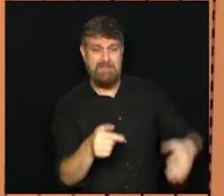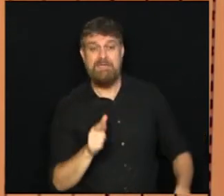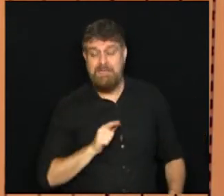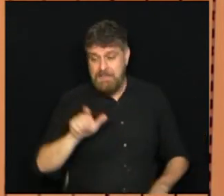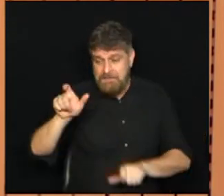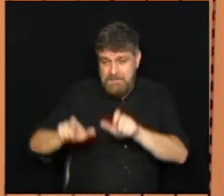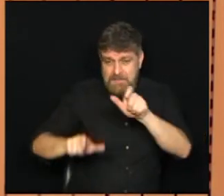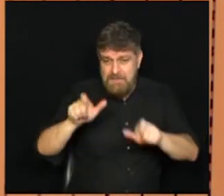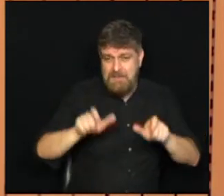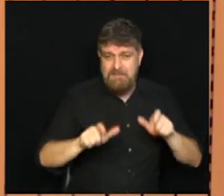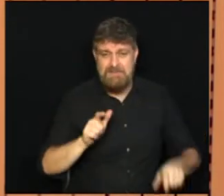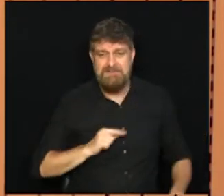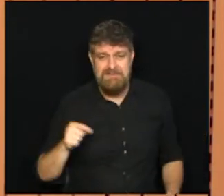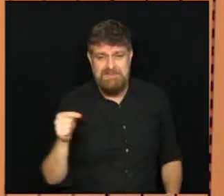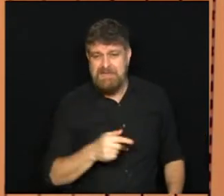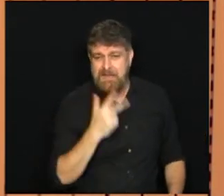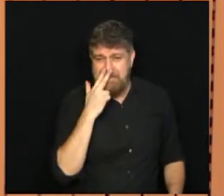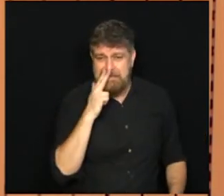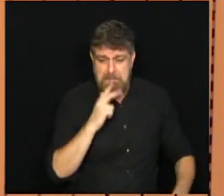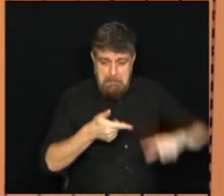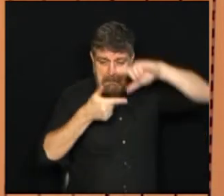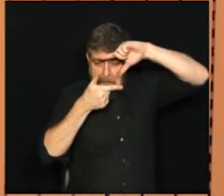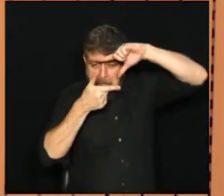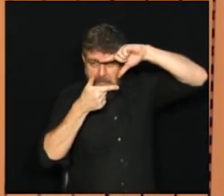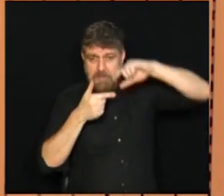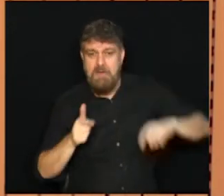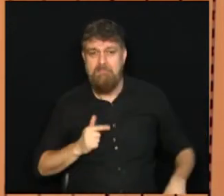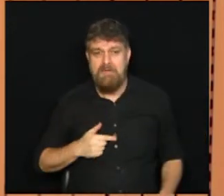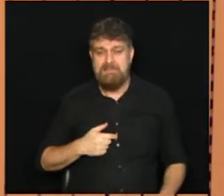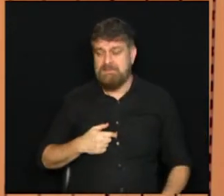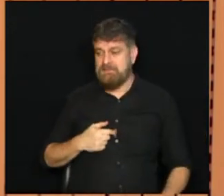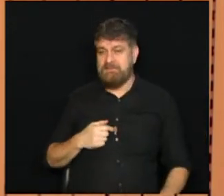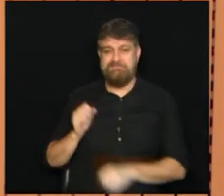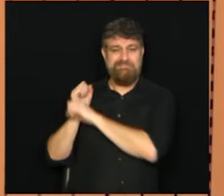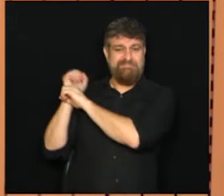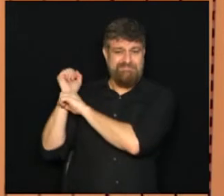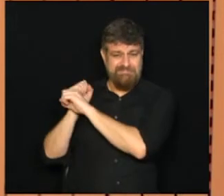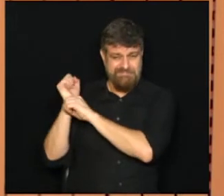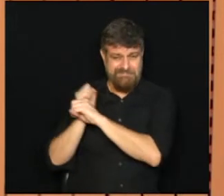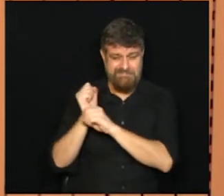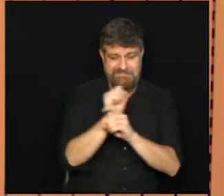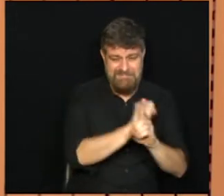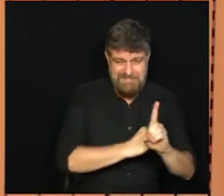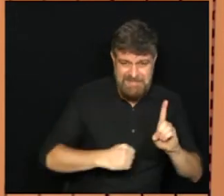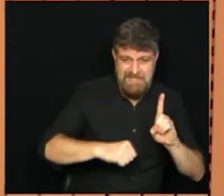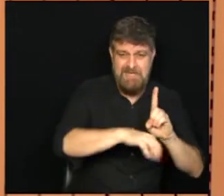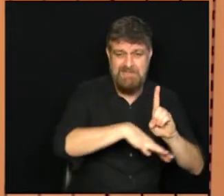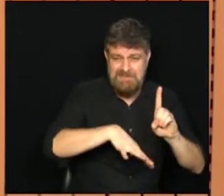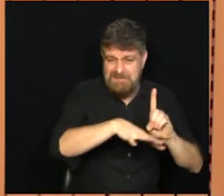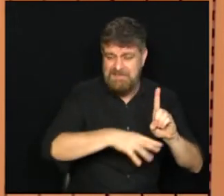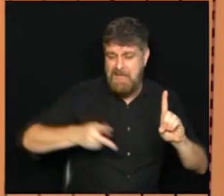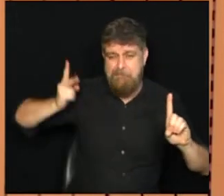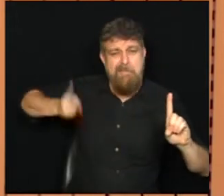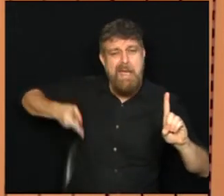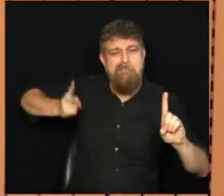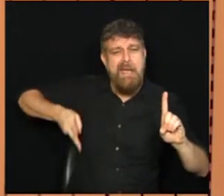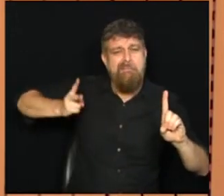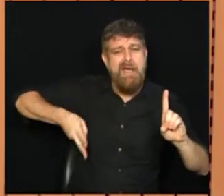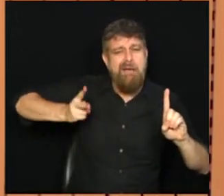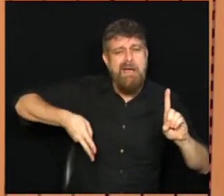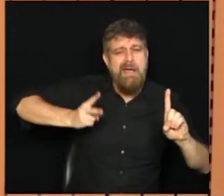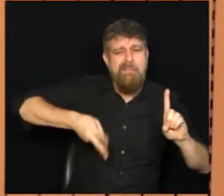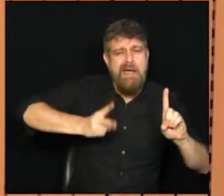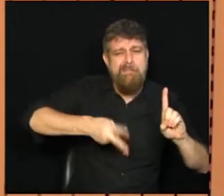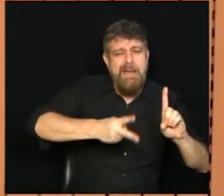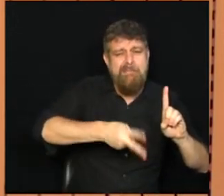pessoas colocam como polêmicos, mas eles são estruturantes na nossa sociedade. São temas que, inclusive, reforçam muitas vezes